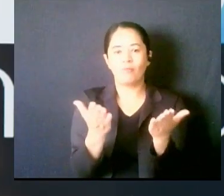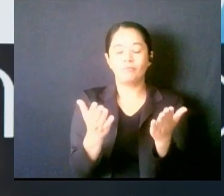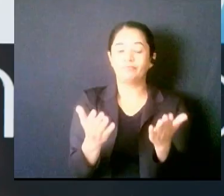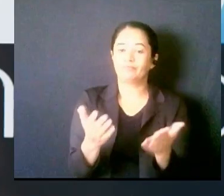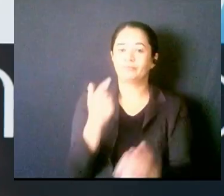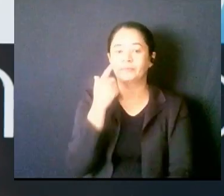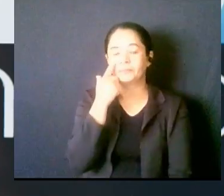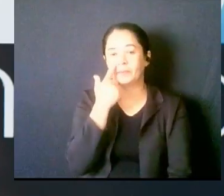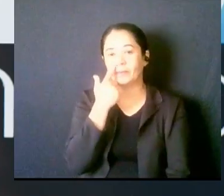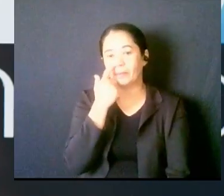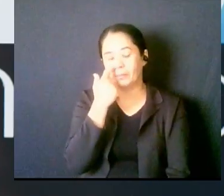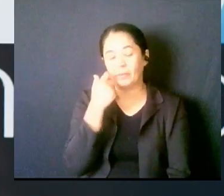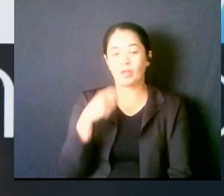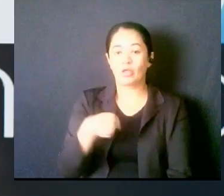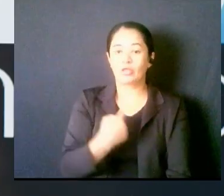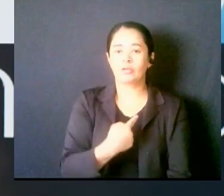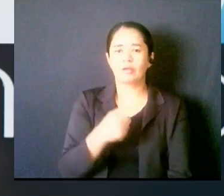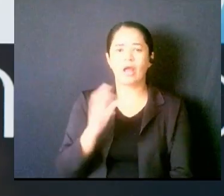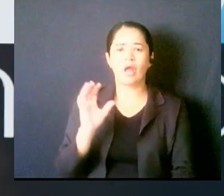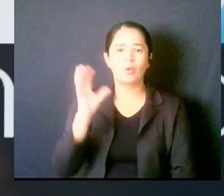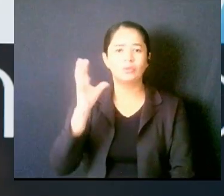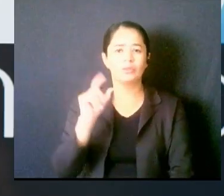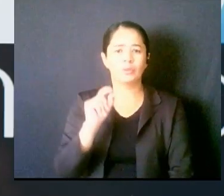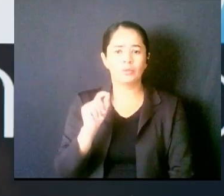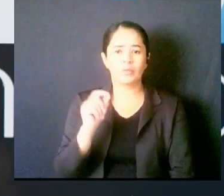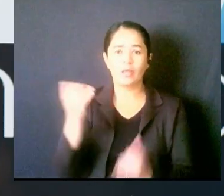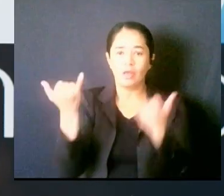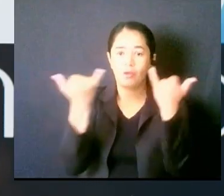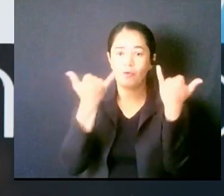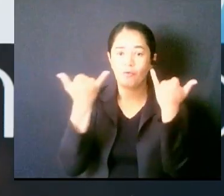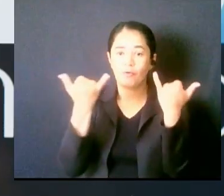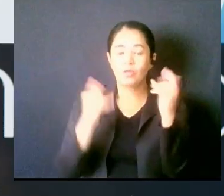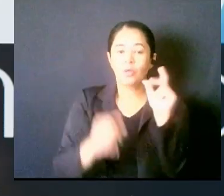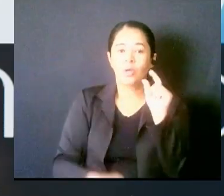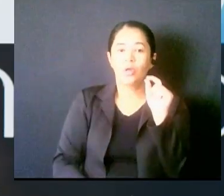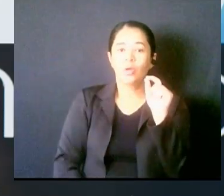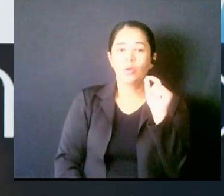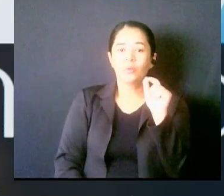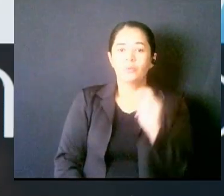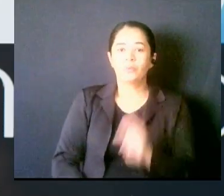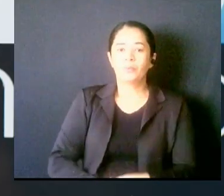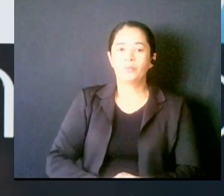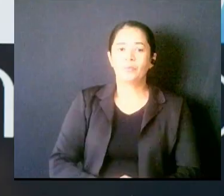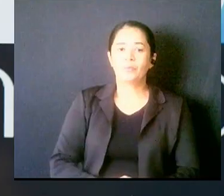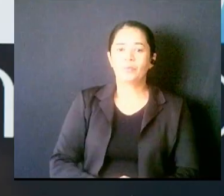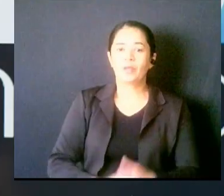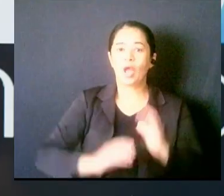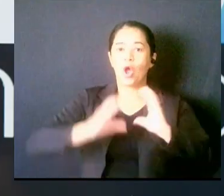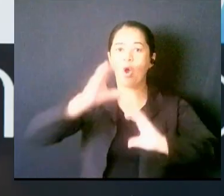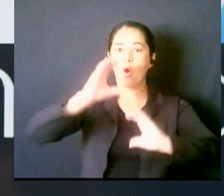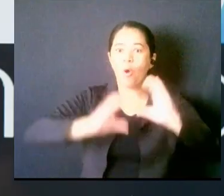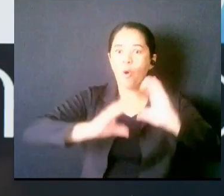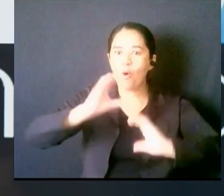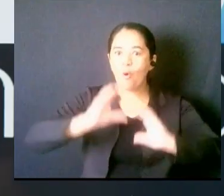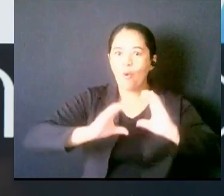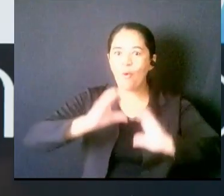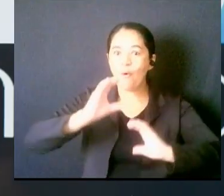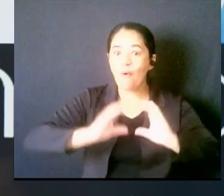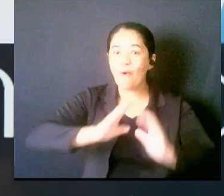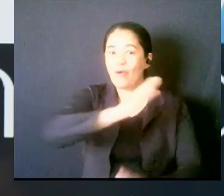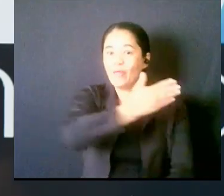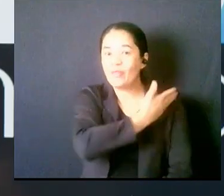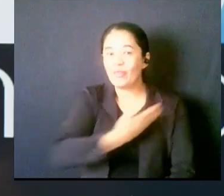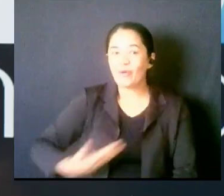nós temos agora a informação de que tem concurso público na cidade de Campinas. Isso mesmo,